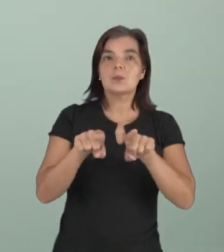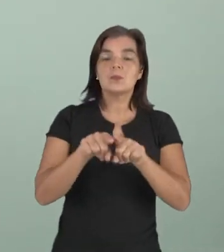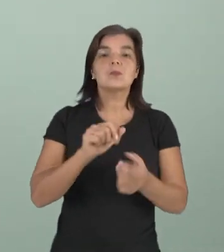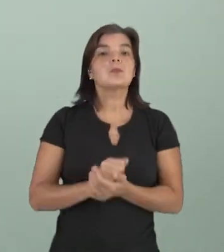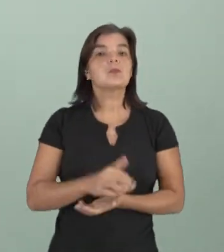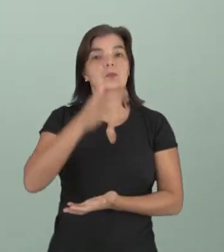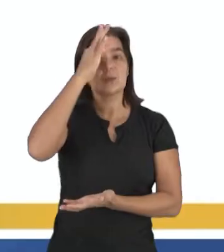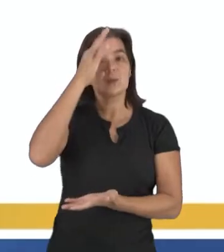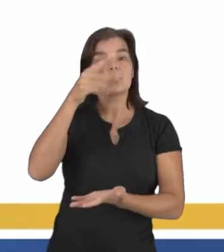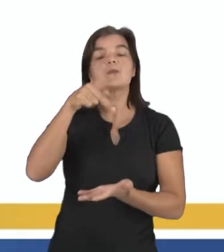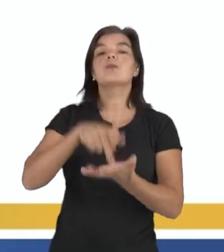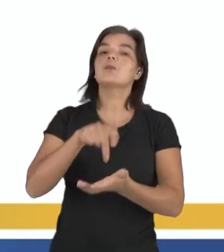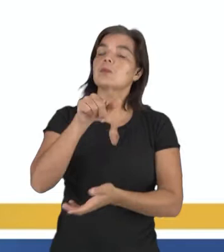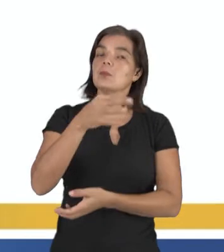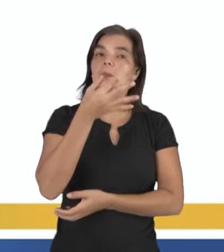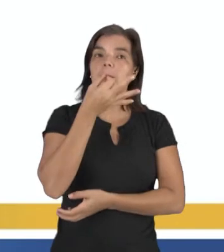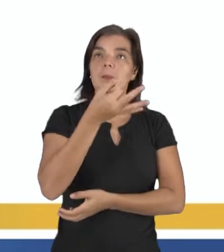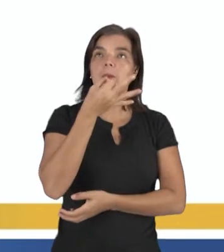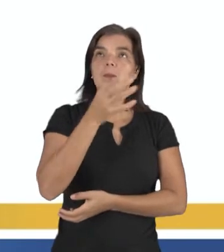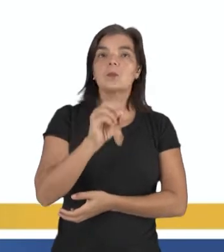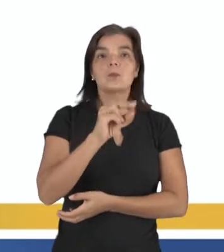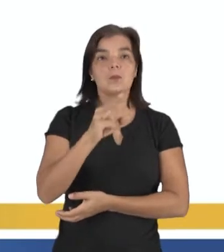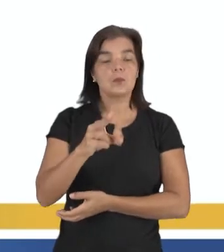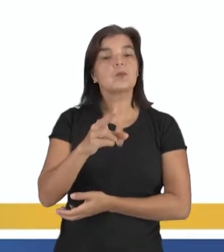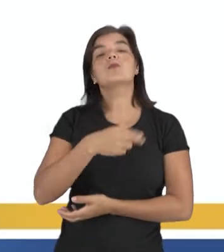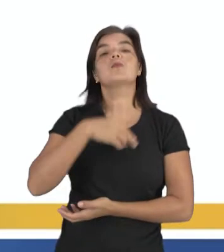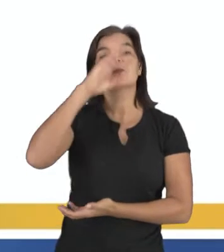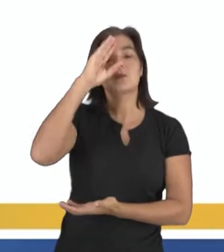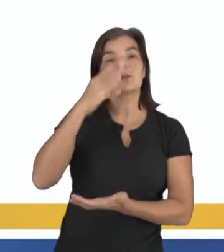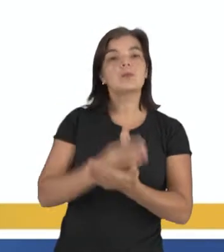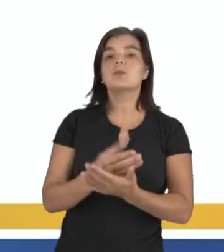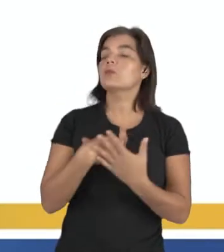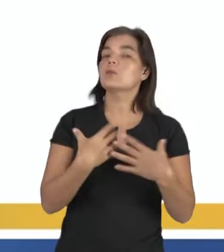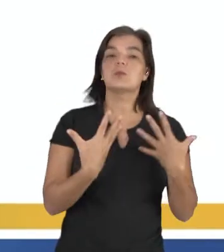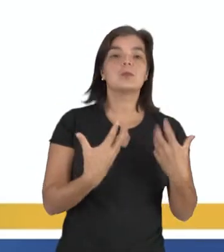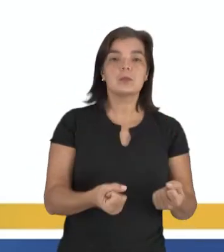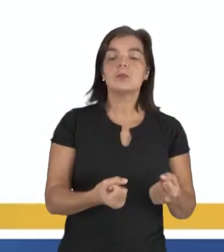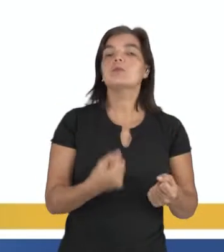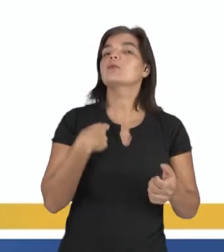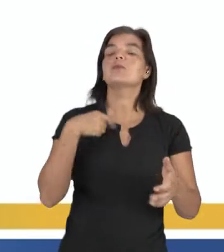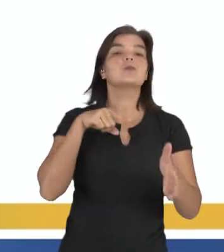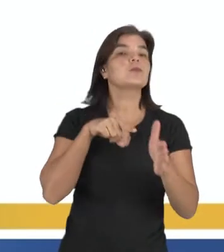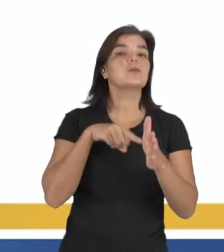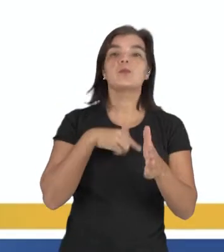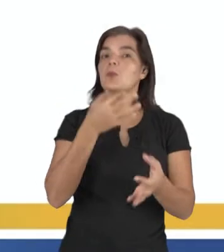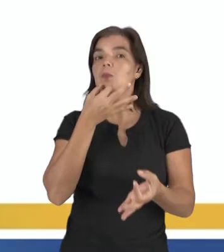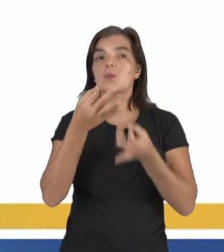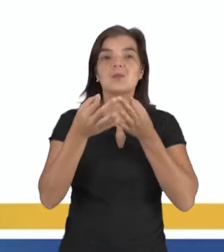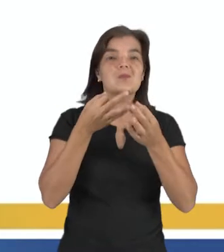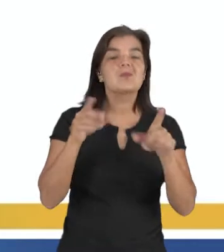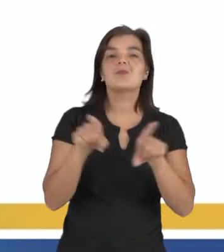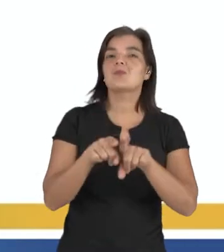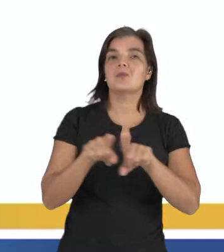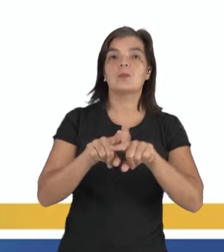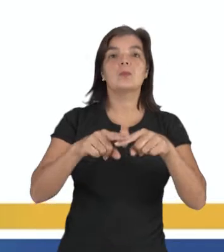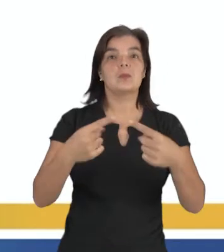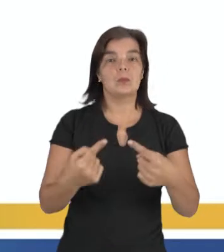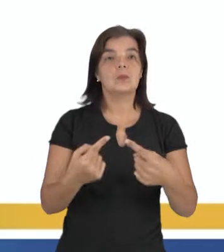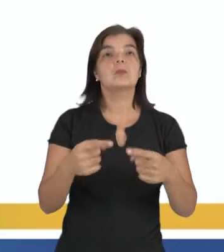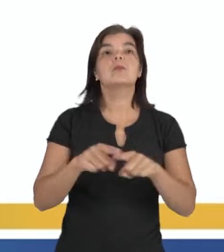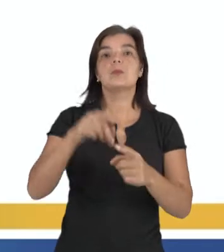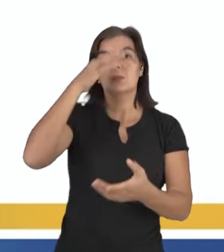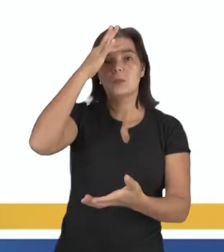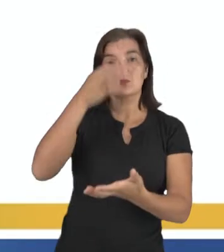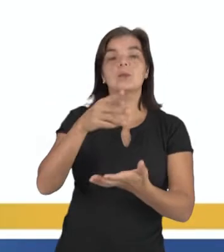um dogma é uma opinião ou uma crença que não aceita questionamento. Dogmatismo é